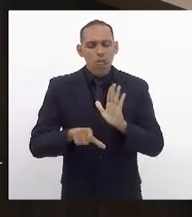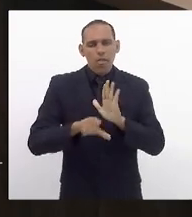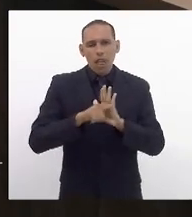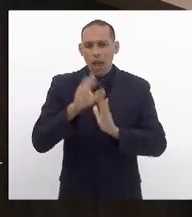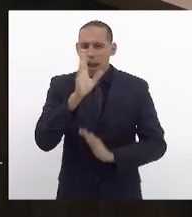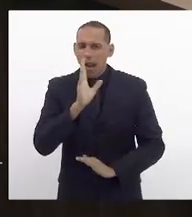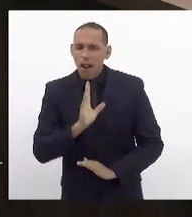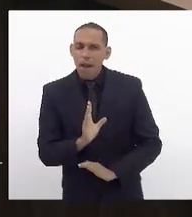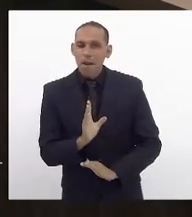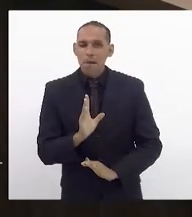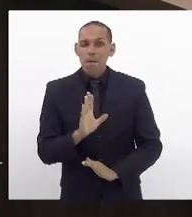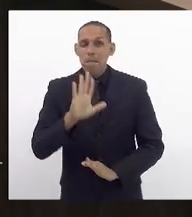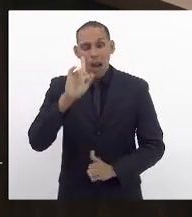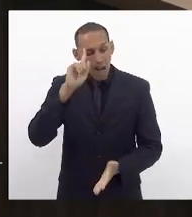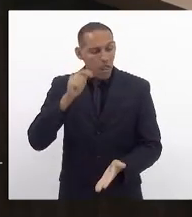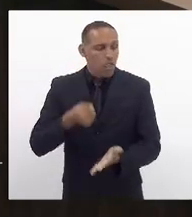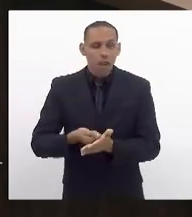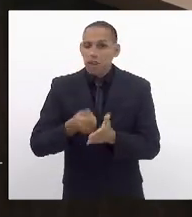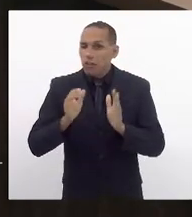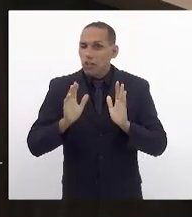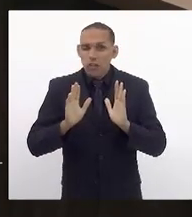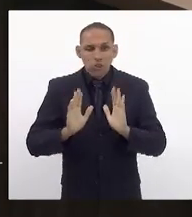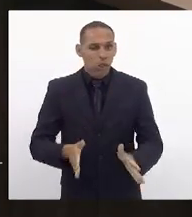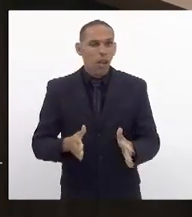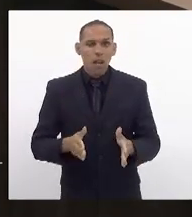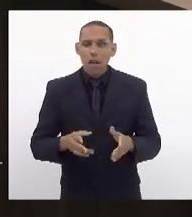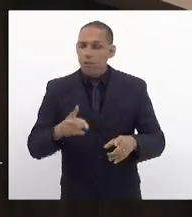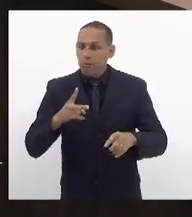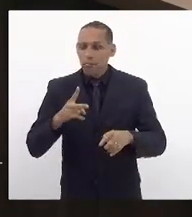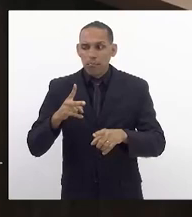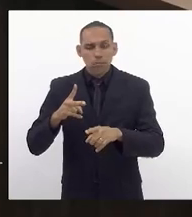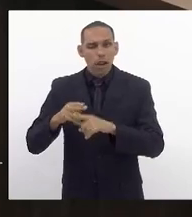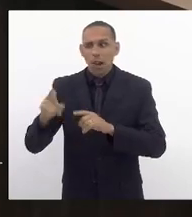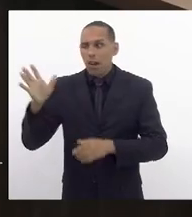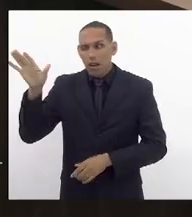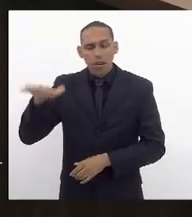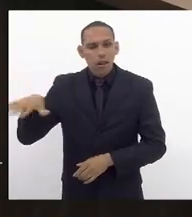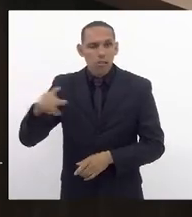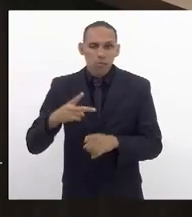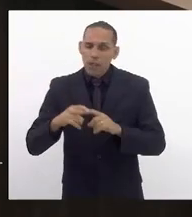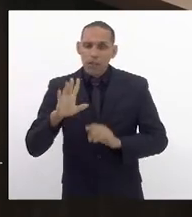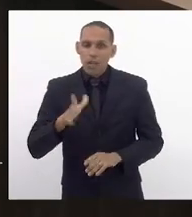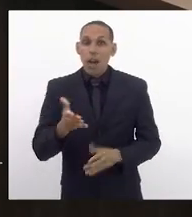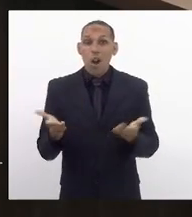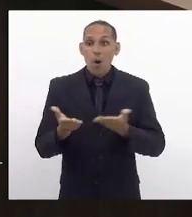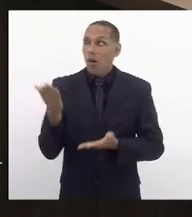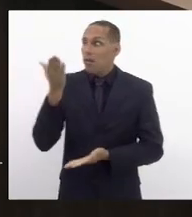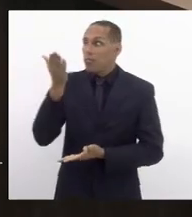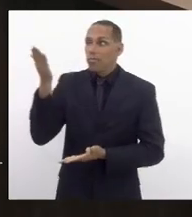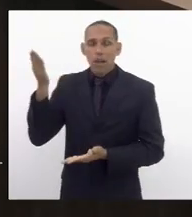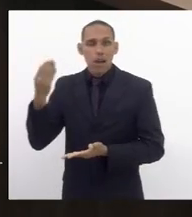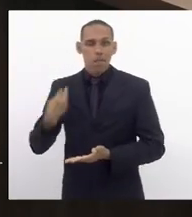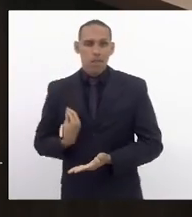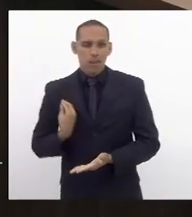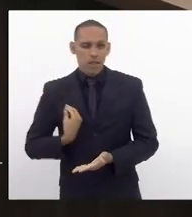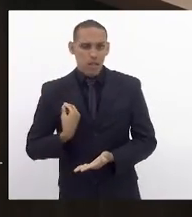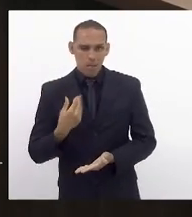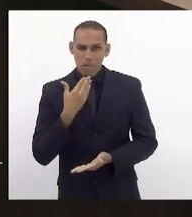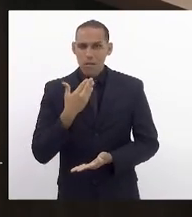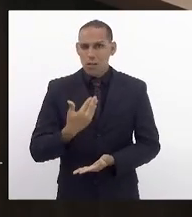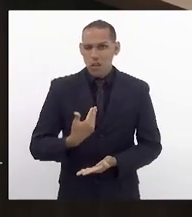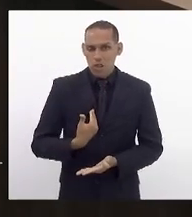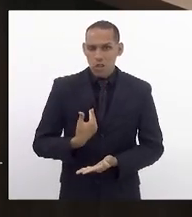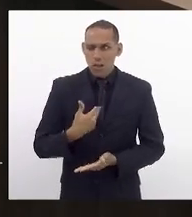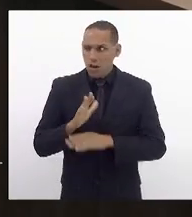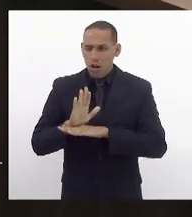uma decisão que já foi tomada, transitou em julgado. Eles estão hoje na nossa casa, presidente, não é pedindo apenas a minha ajuda,